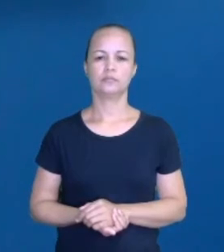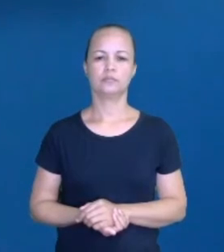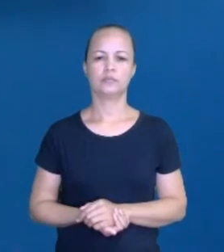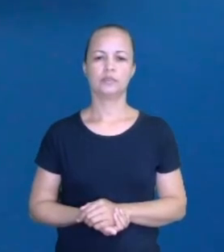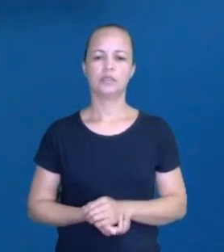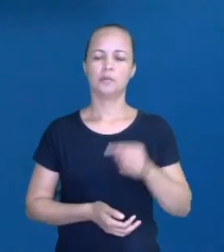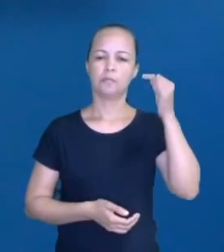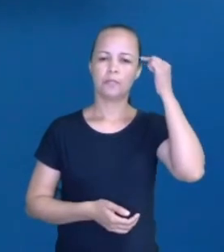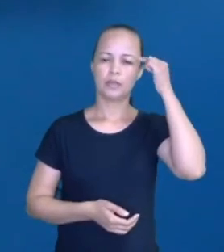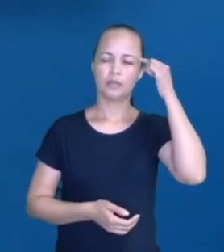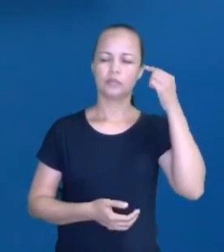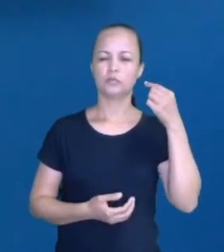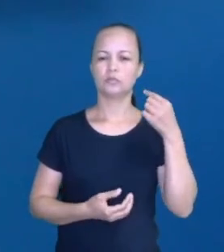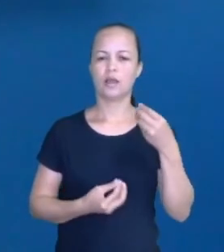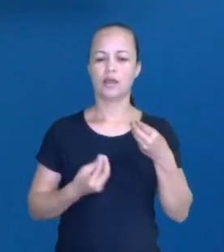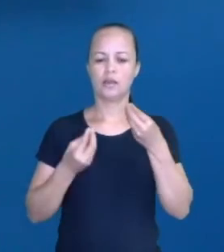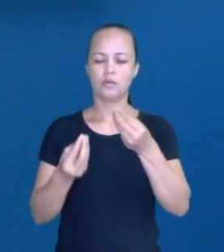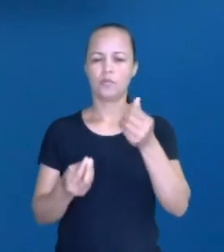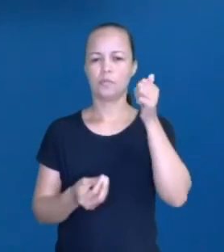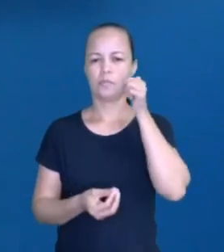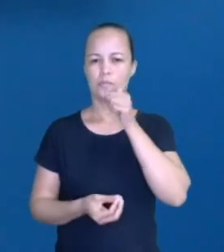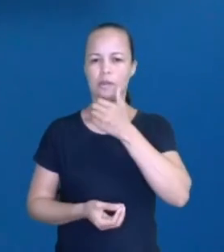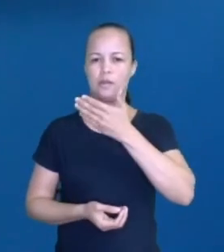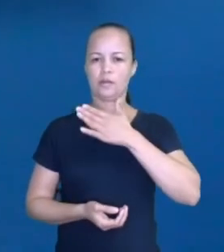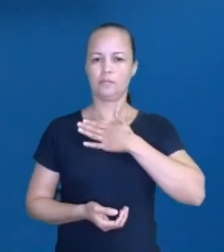Penso dá-lo para a Renata, minha melhor amiga?